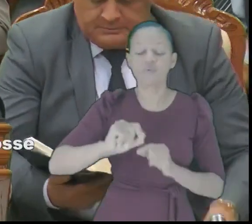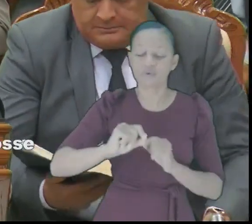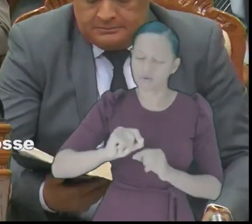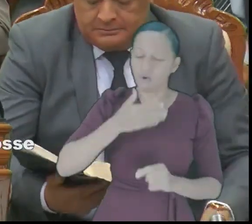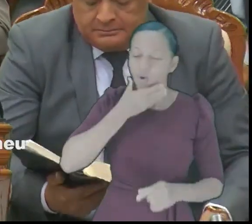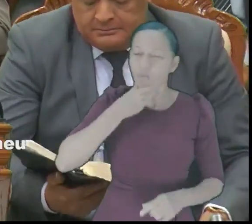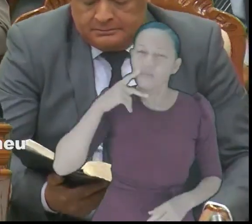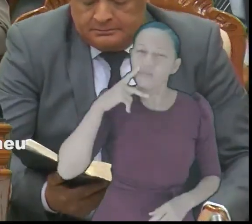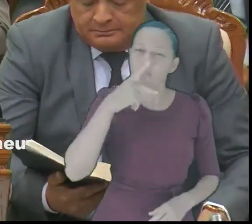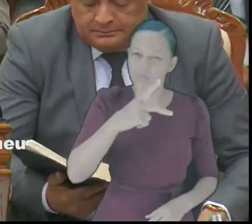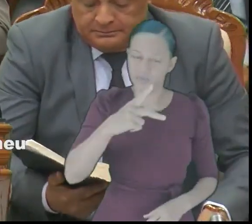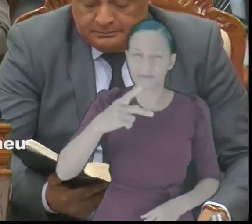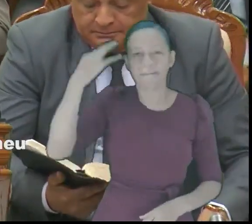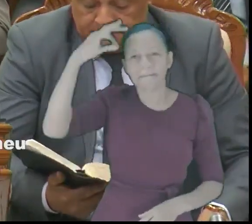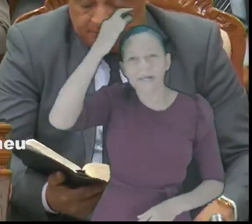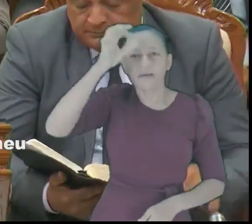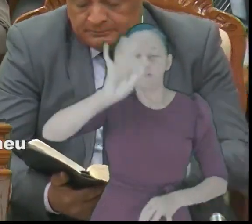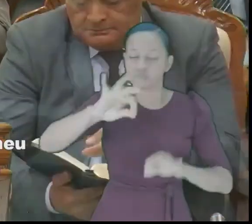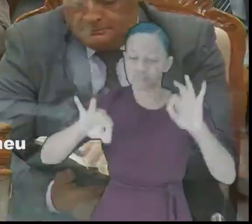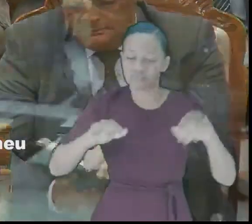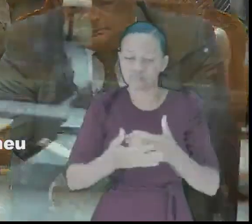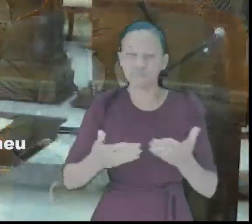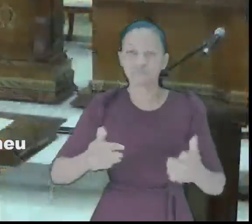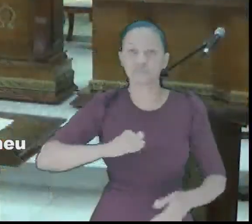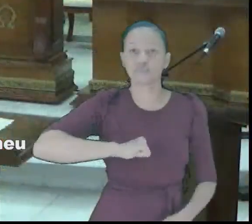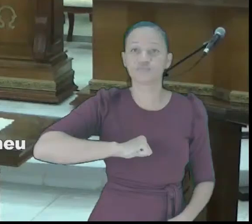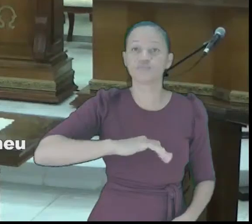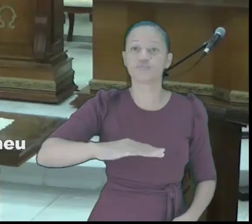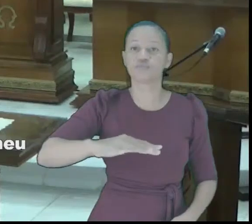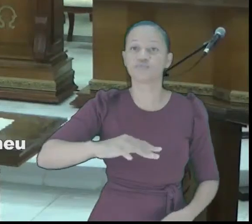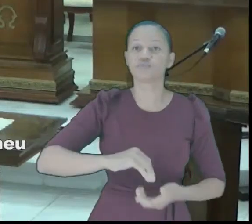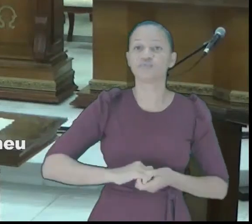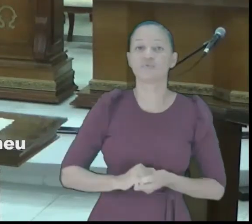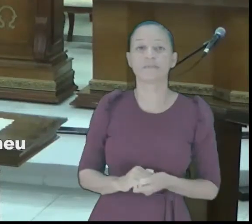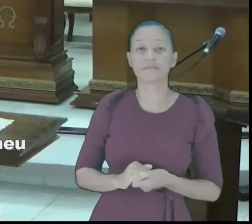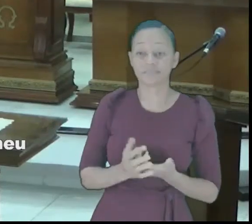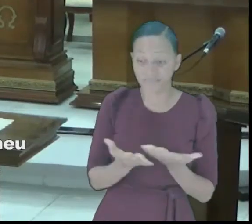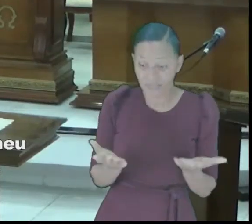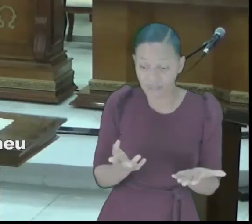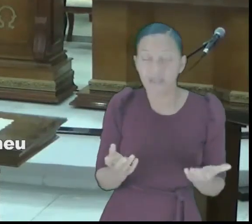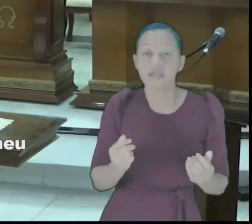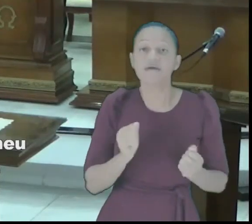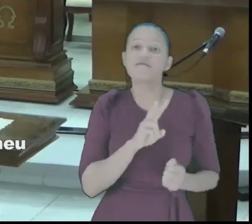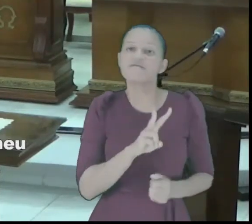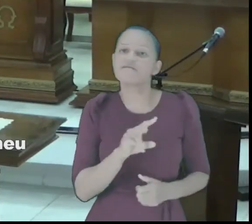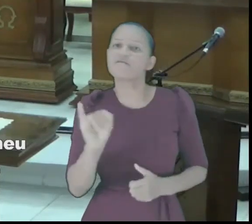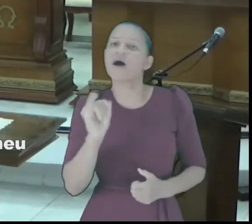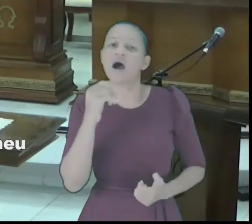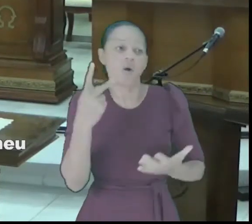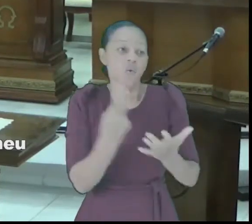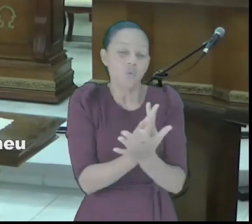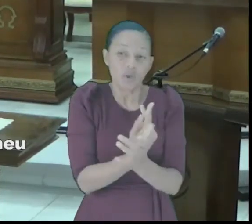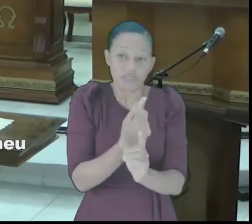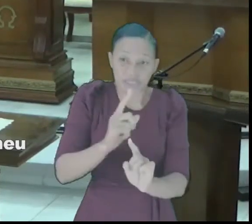pentecostal. Joel 2, 28 e 29, por gentileza. E há de ser que